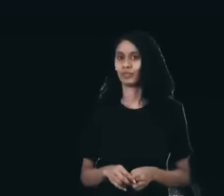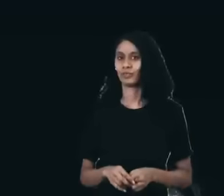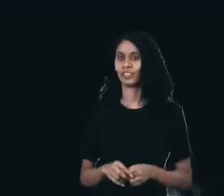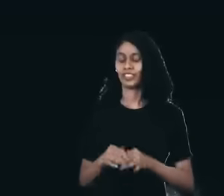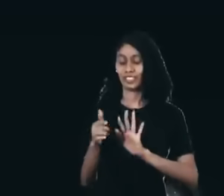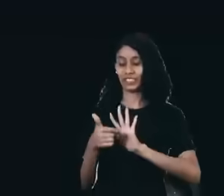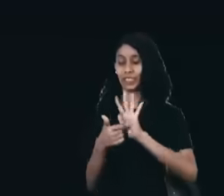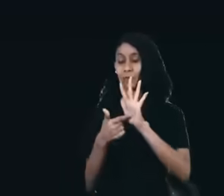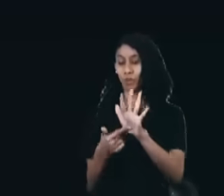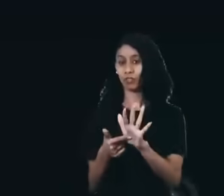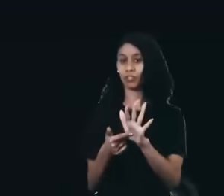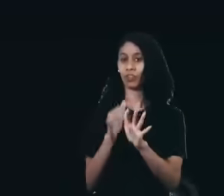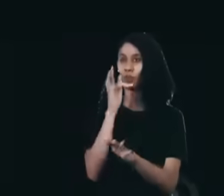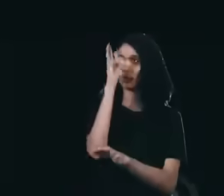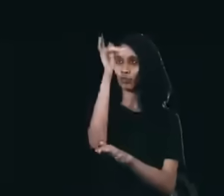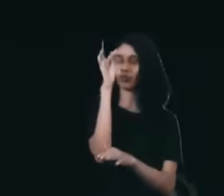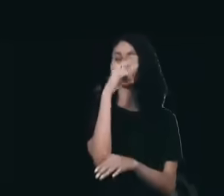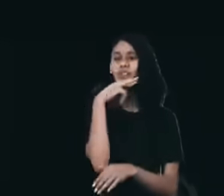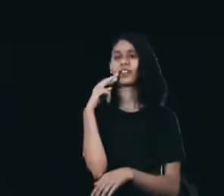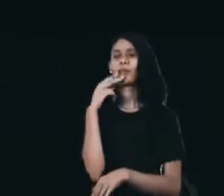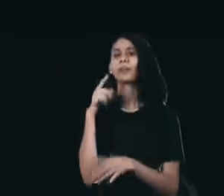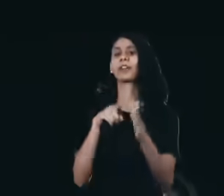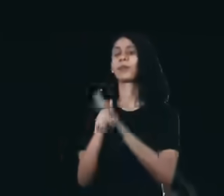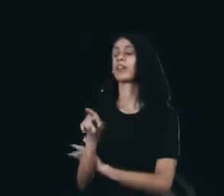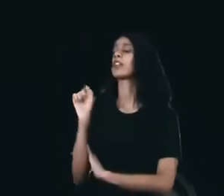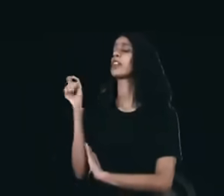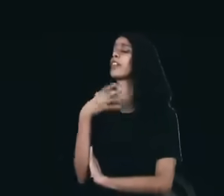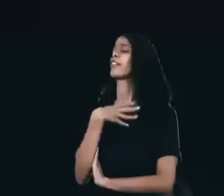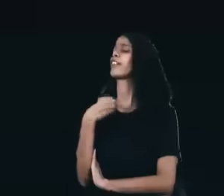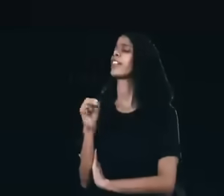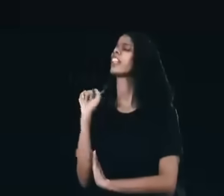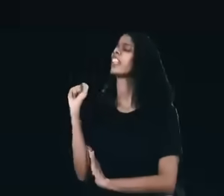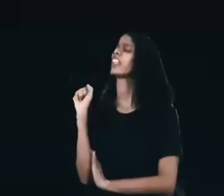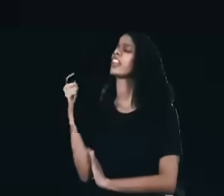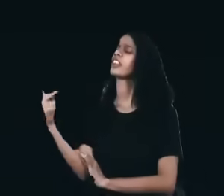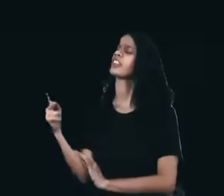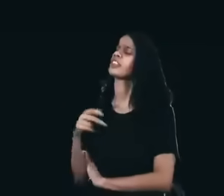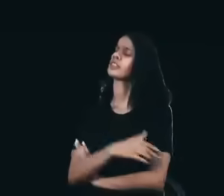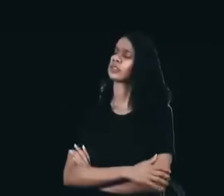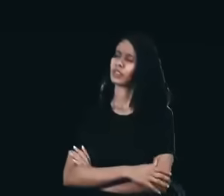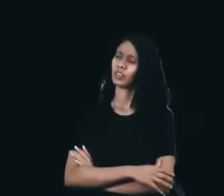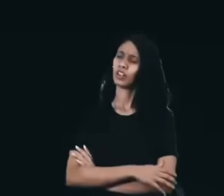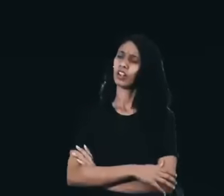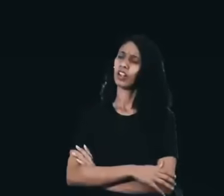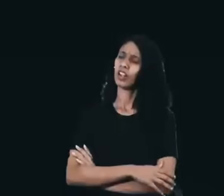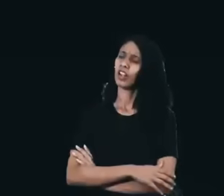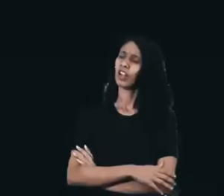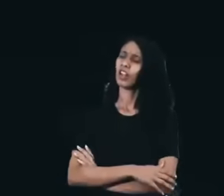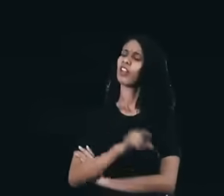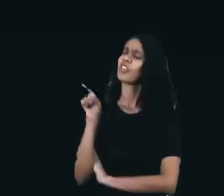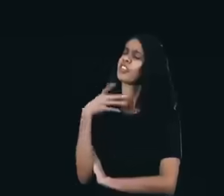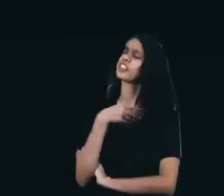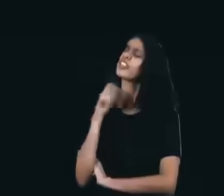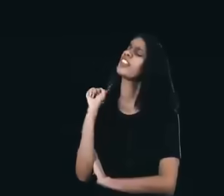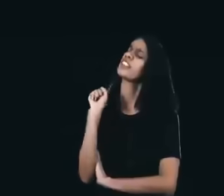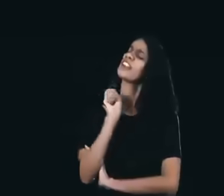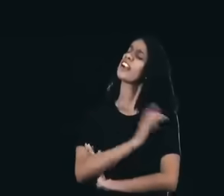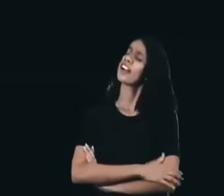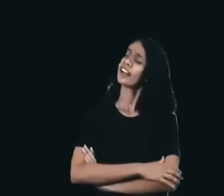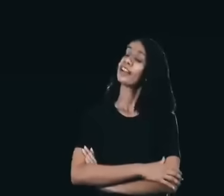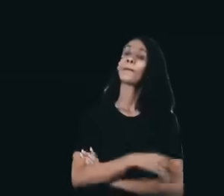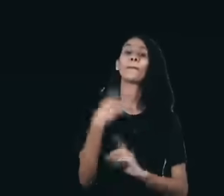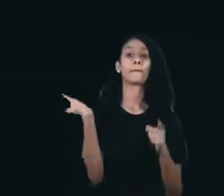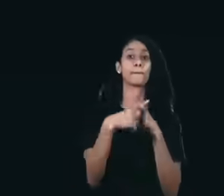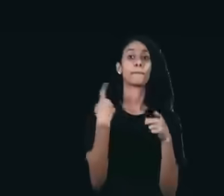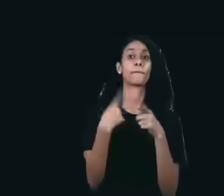norte do destino de Rebeca. Ele diz, de quem você é filha? Ah, não, gente. Por que que Eliezer faz